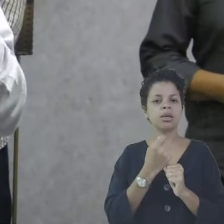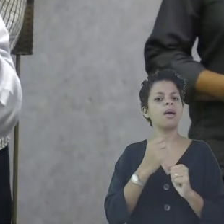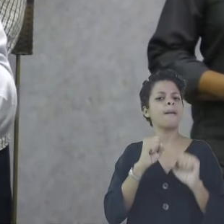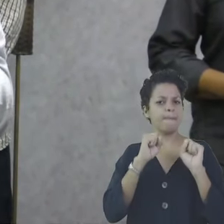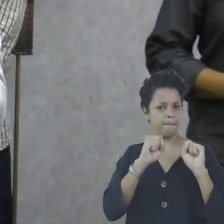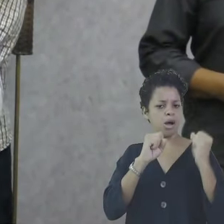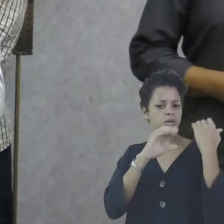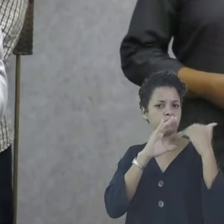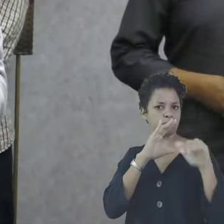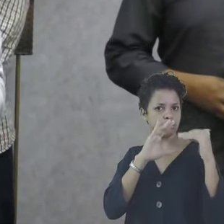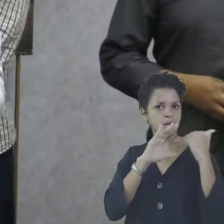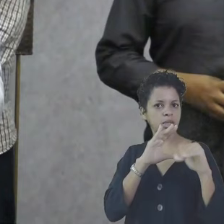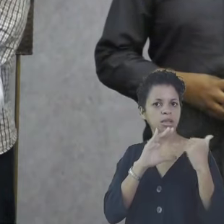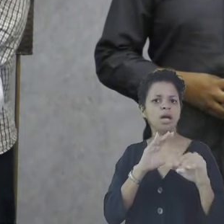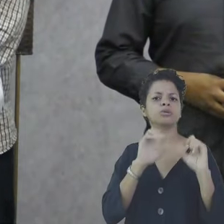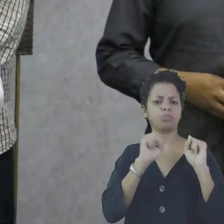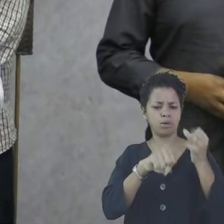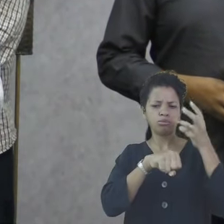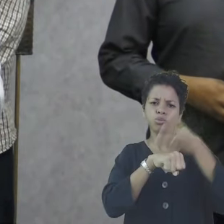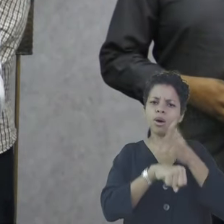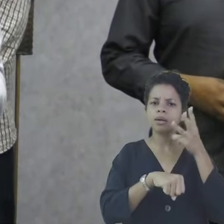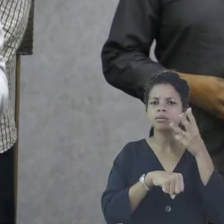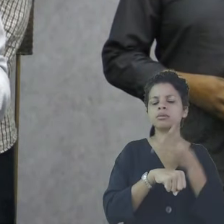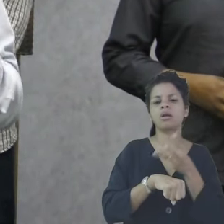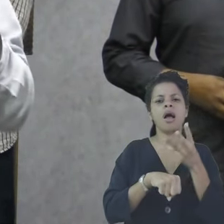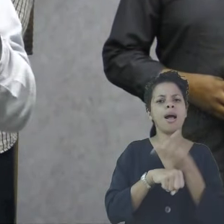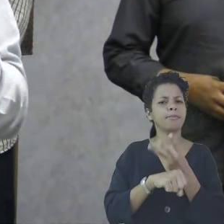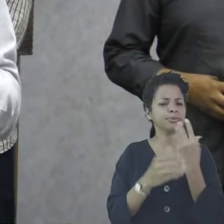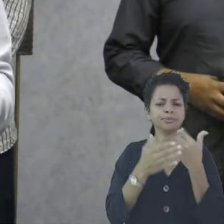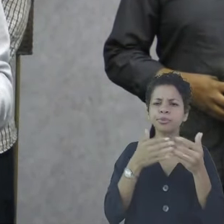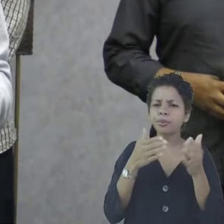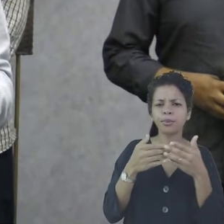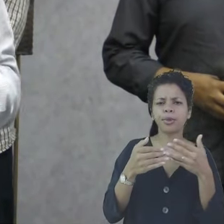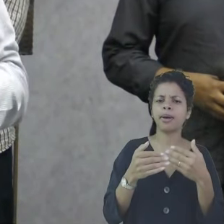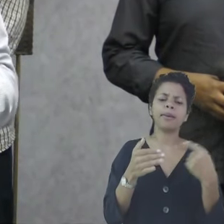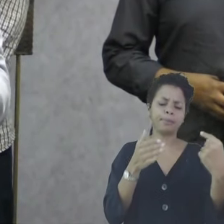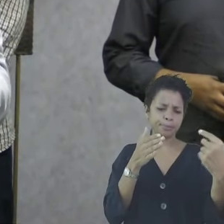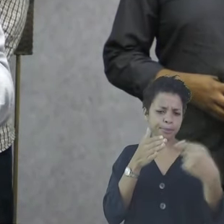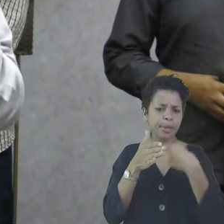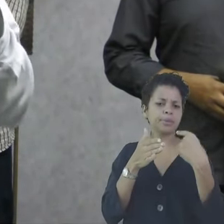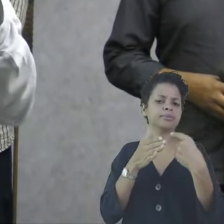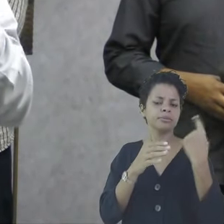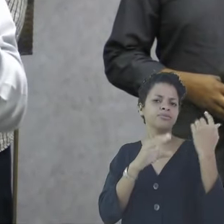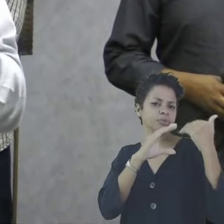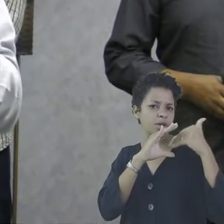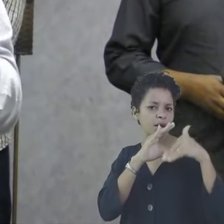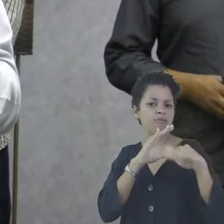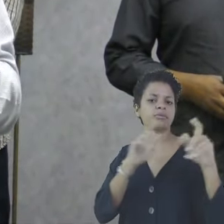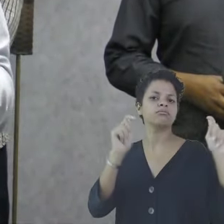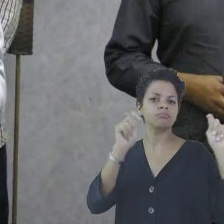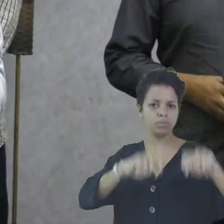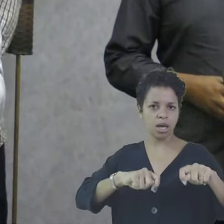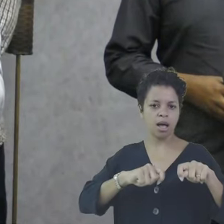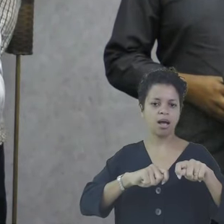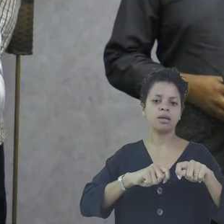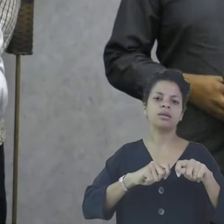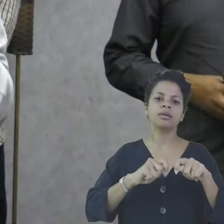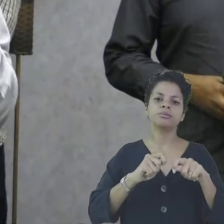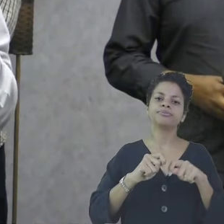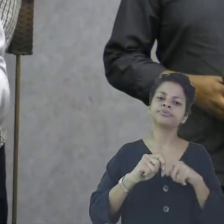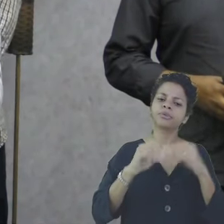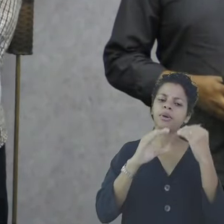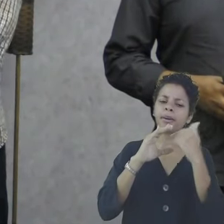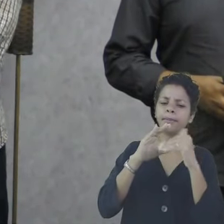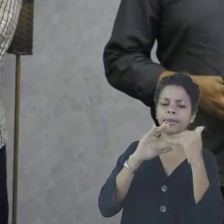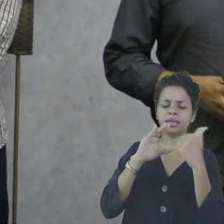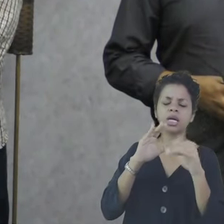um estudo digital, onde a gente pode mandar pelo WhatsApp, mandar pelas redes sociais também, caso você precise. Escreva para o Matheus e